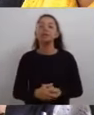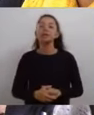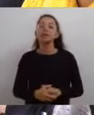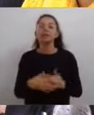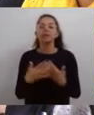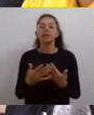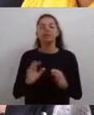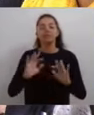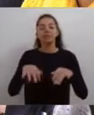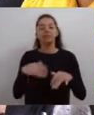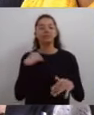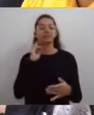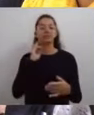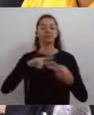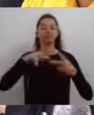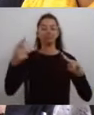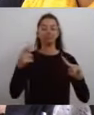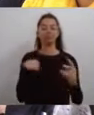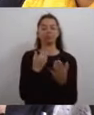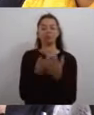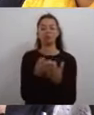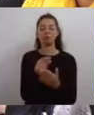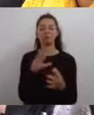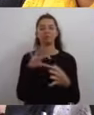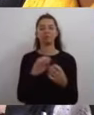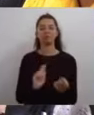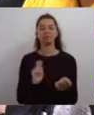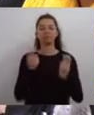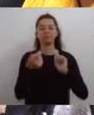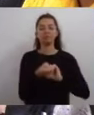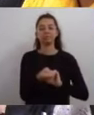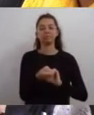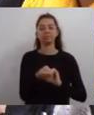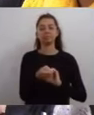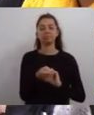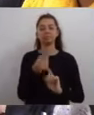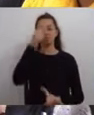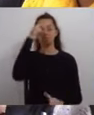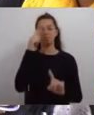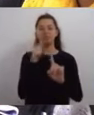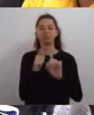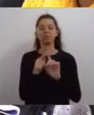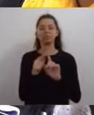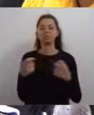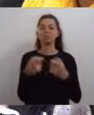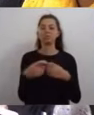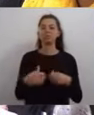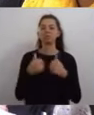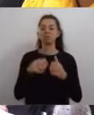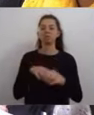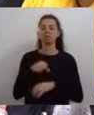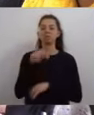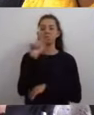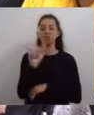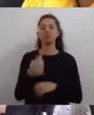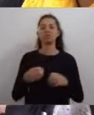que, passo a citar, a presente proposta de reestruturação orgânica tem por objetivo aumentar o nível de eficácia e de eficiência da organização,